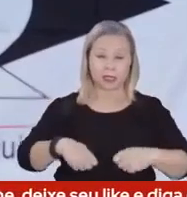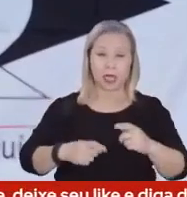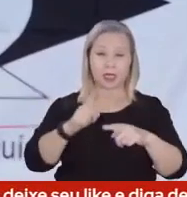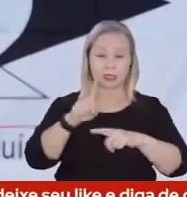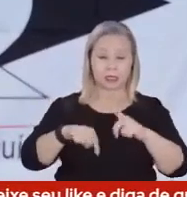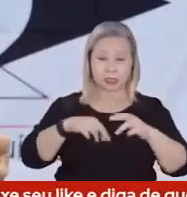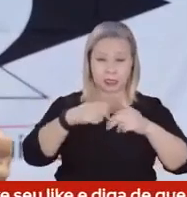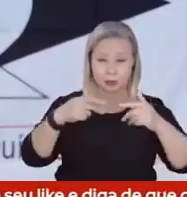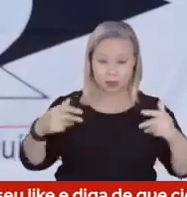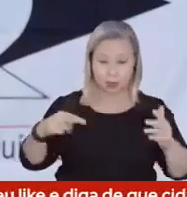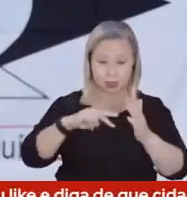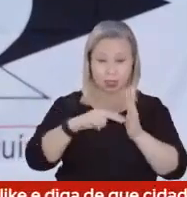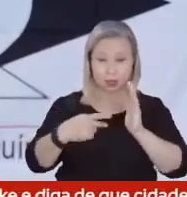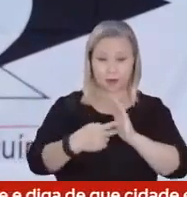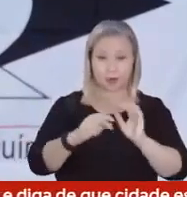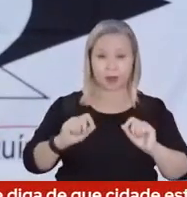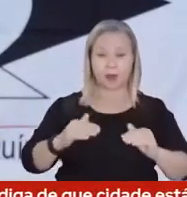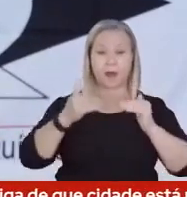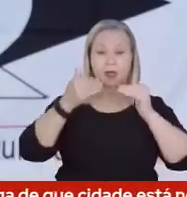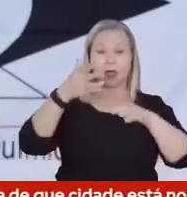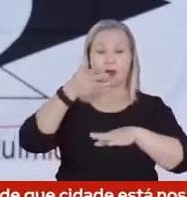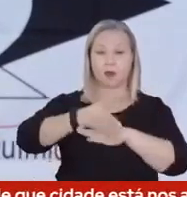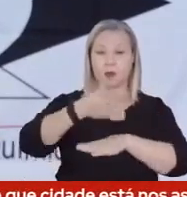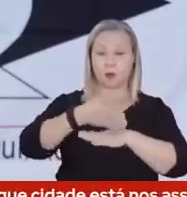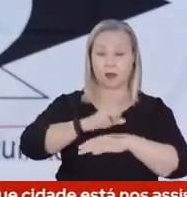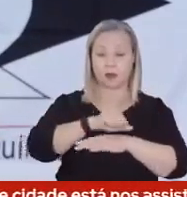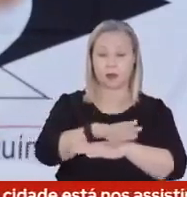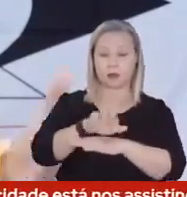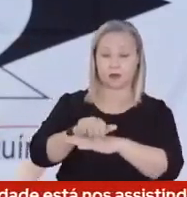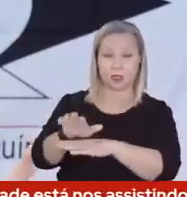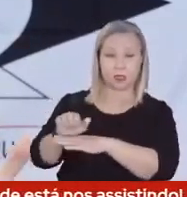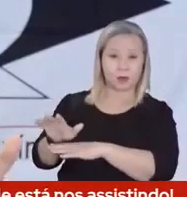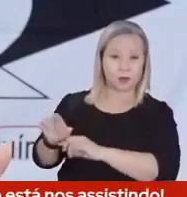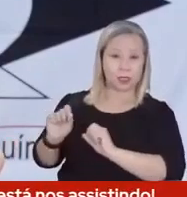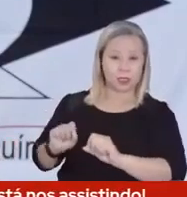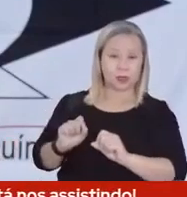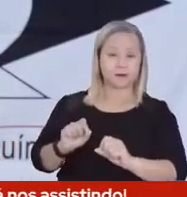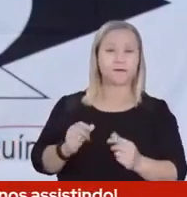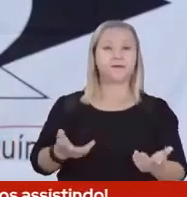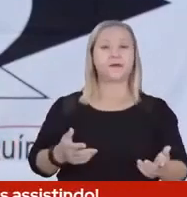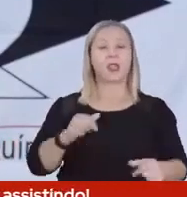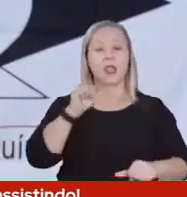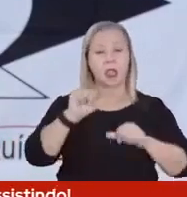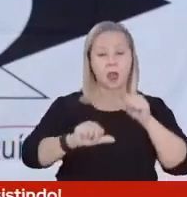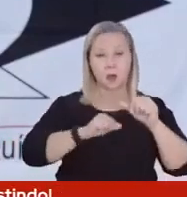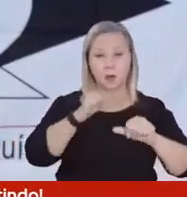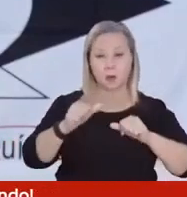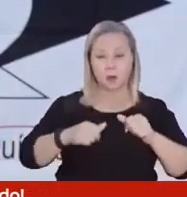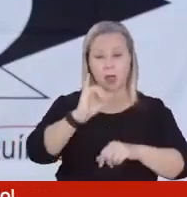nossa participação na distribuição, significa, portanto, mudar a estratégia da Petrobras.